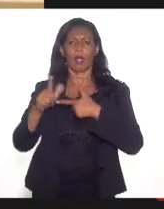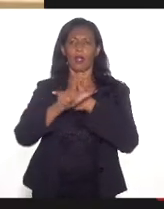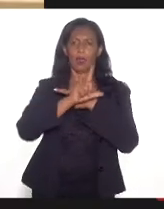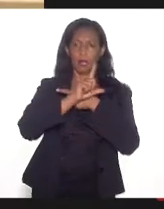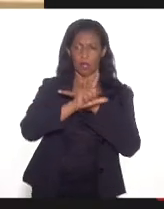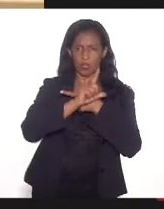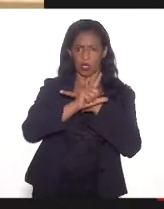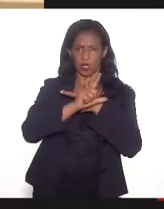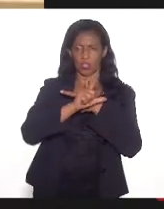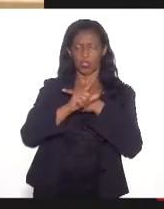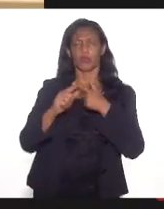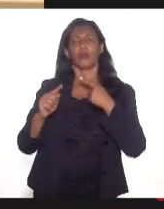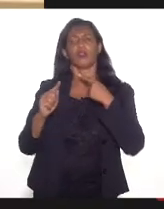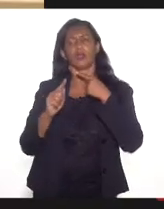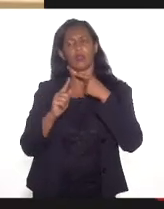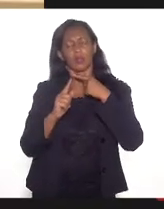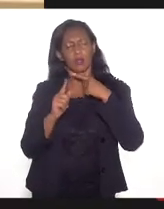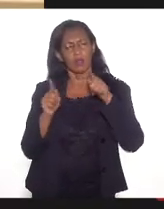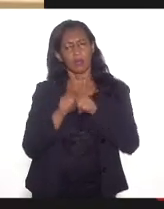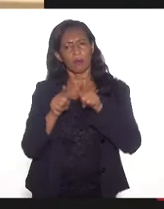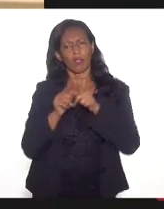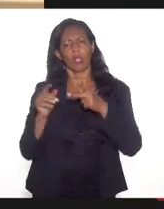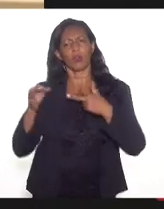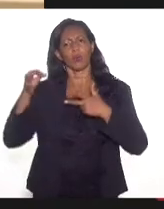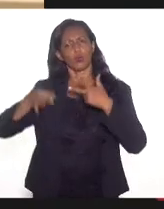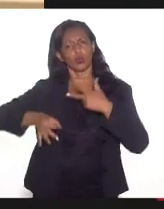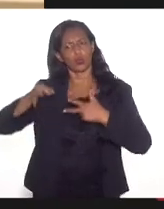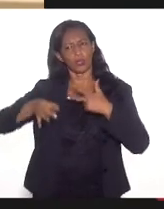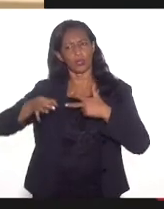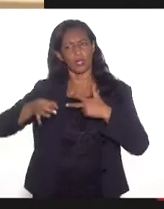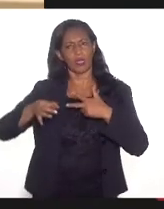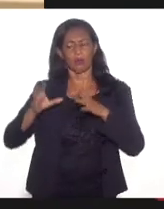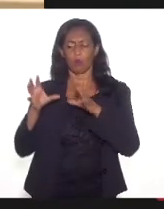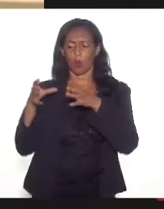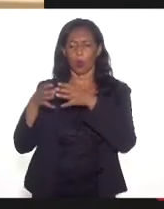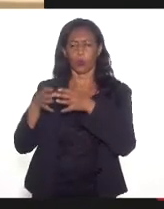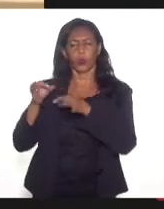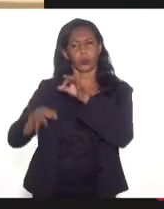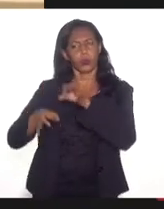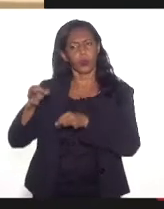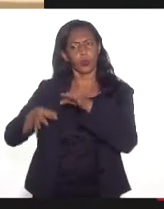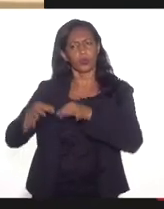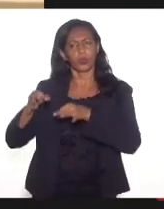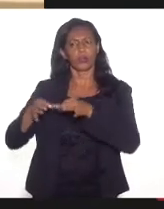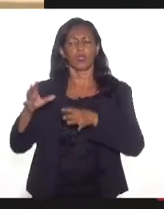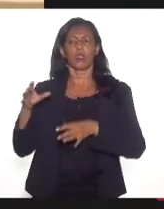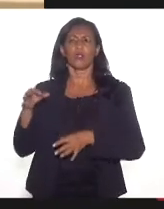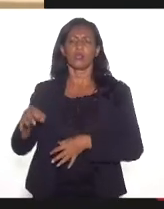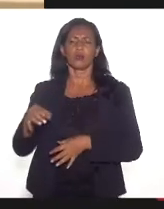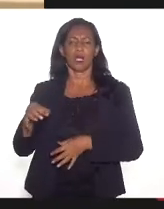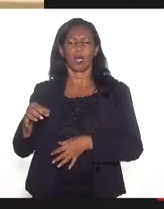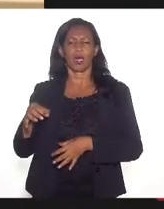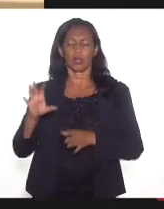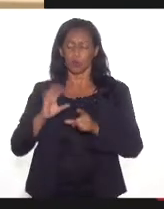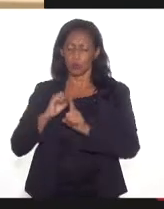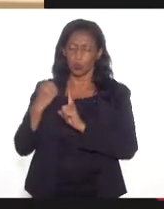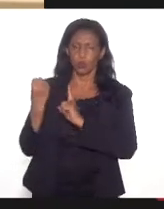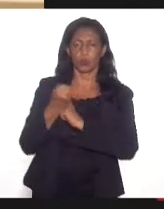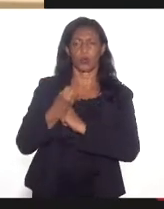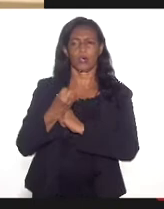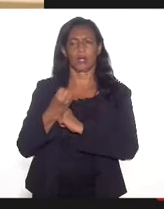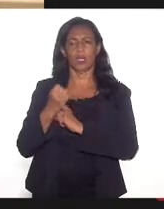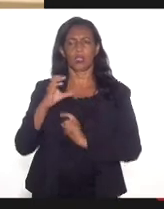além do judiciário, principalmente das organizações da sociedade civil que estão na ponta, na ação e